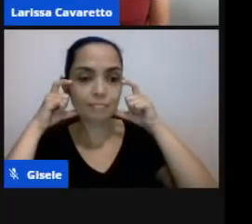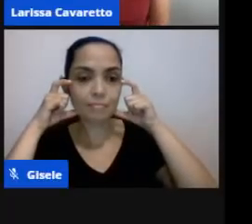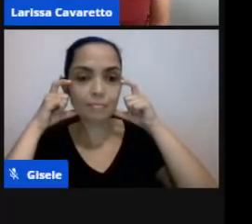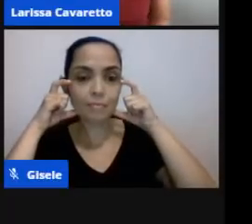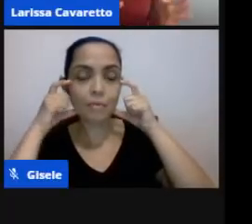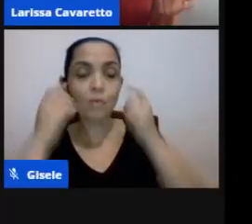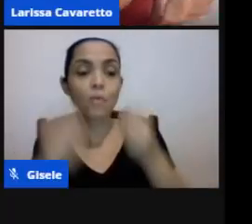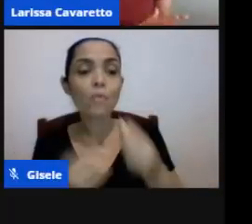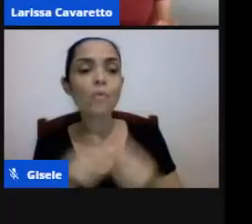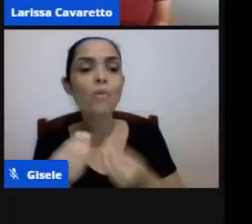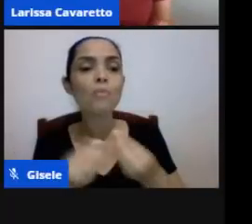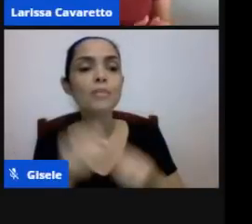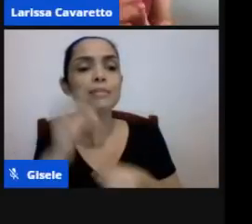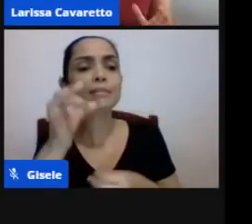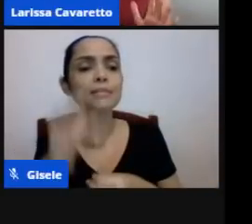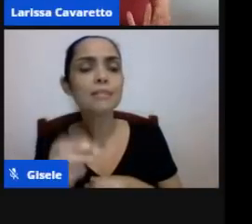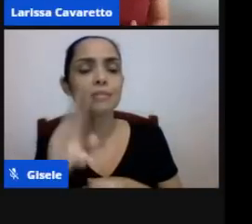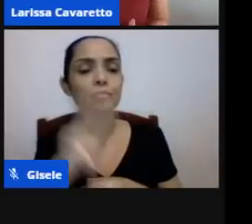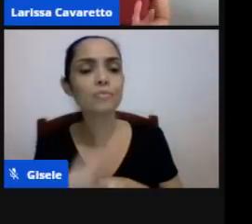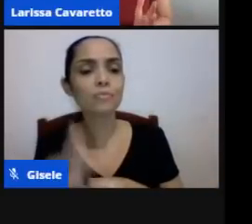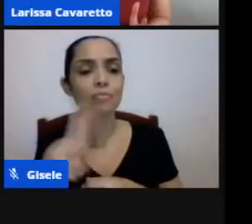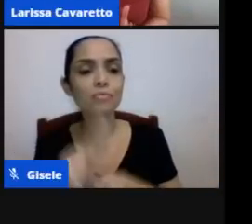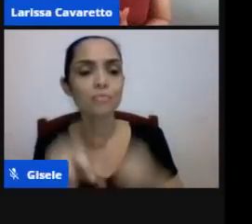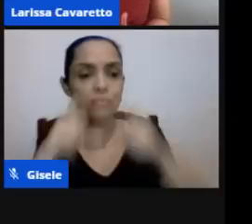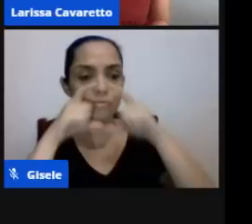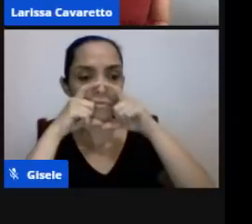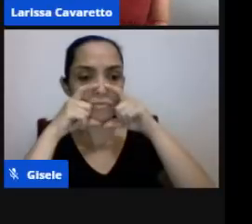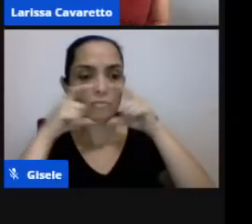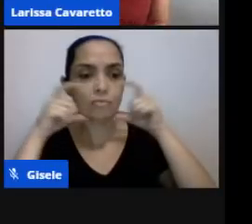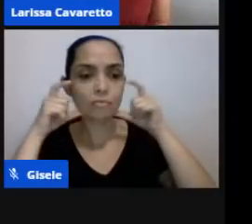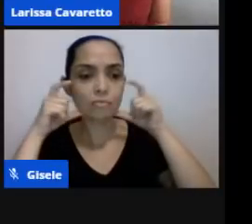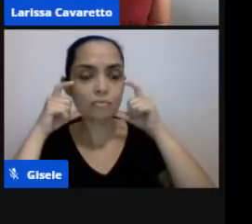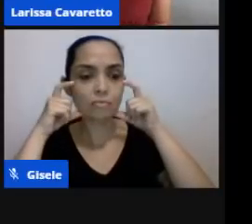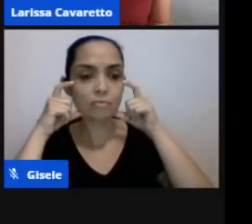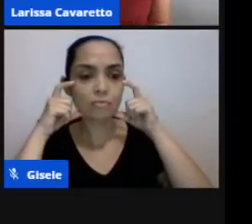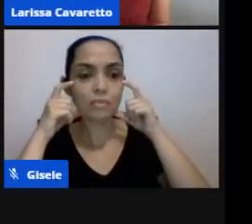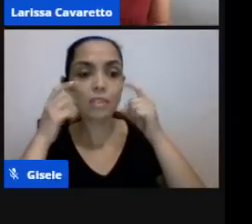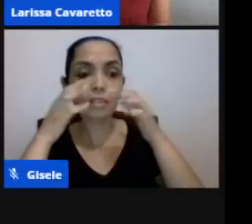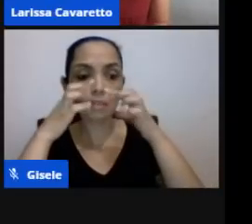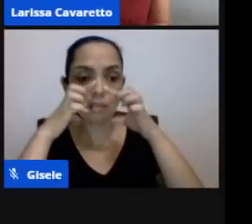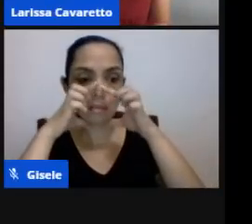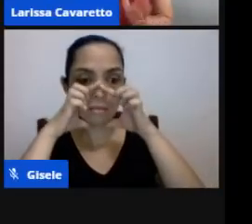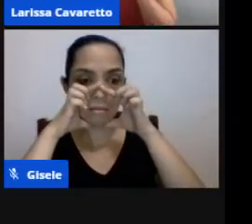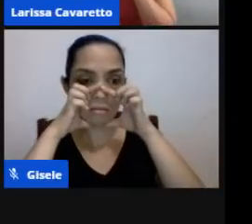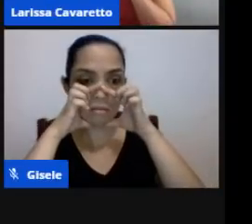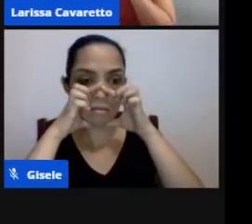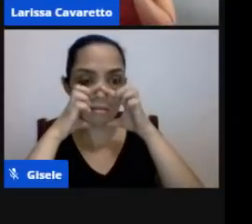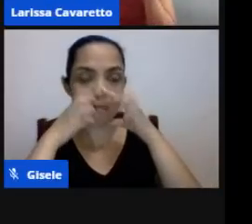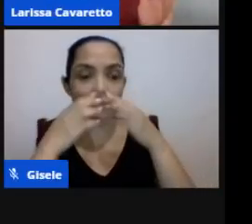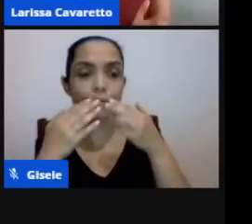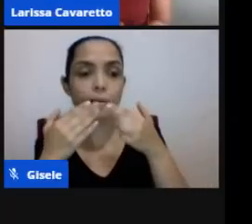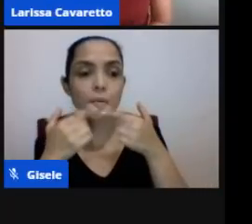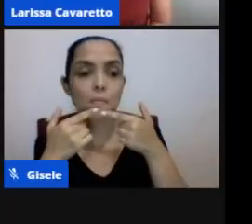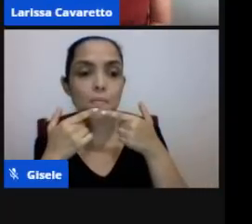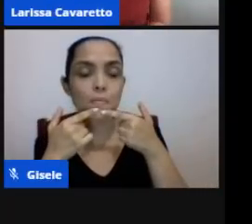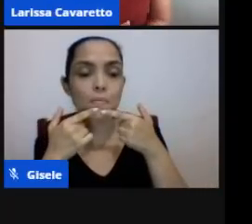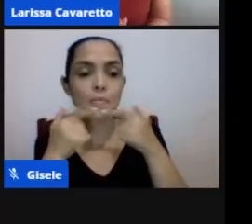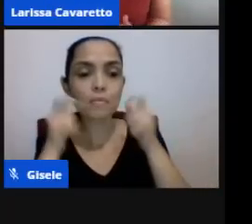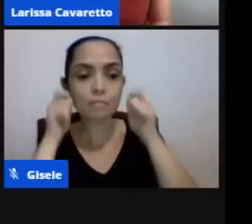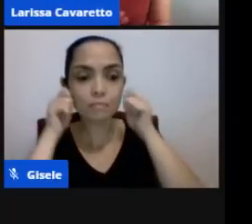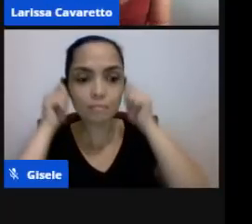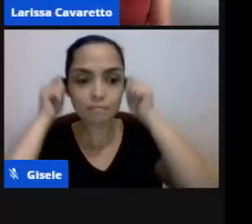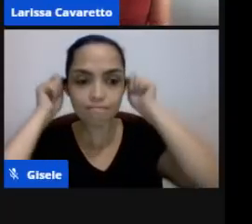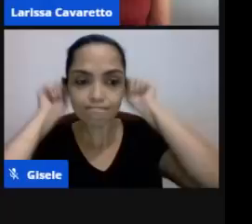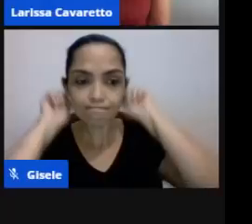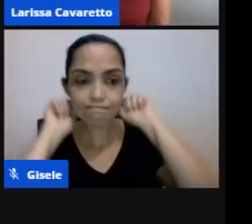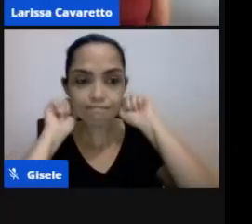então, de usar a máscara? Já mostrei no vídeo, lembrando mais uma vez, tem que cobrir completamente nariz e boca e estar bem ajustado.